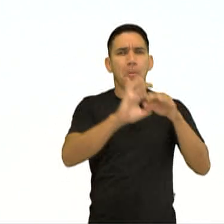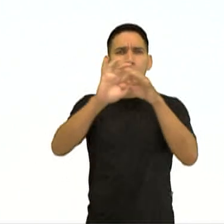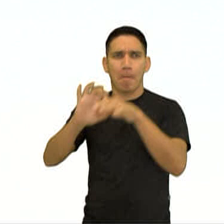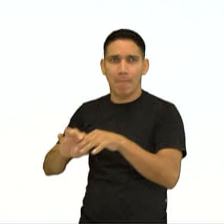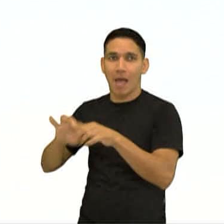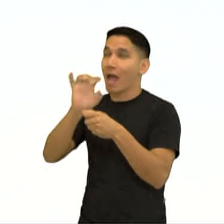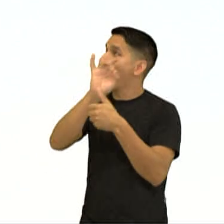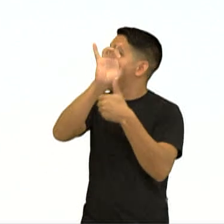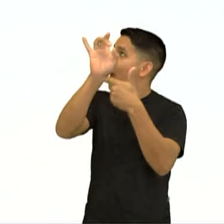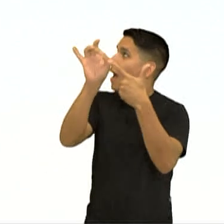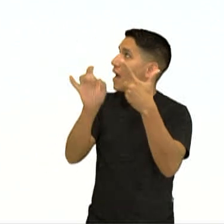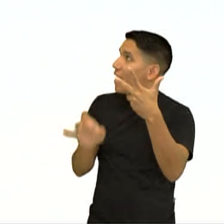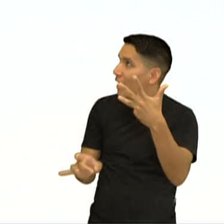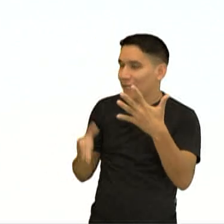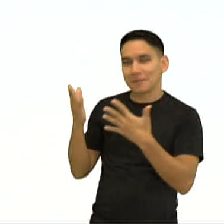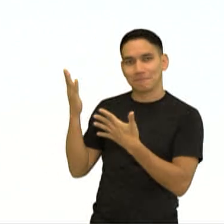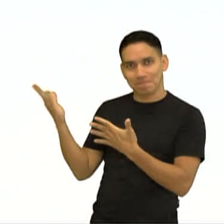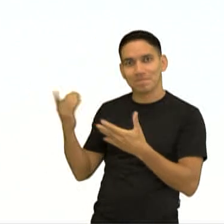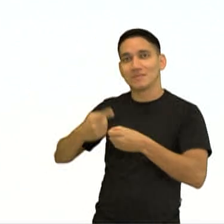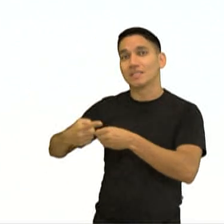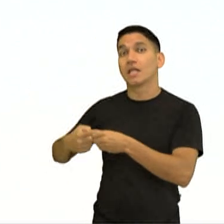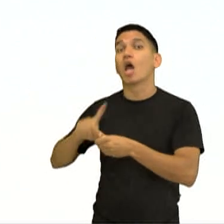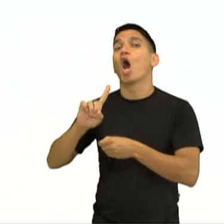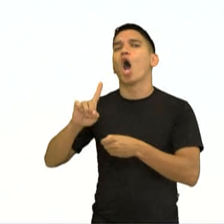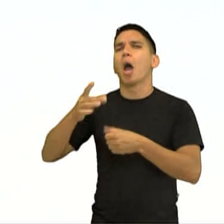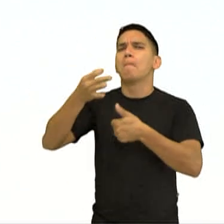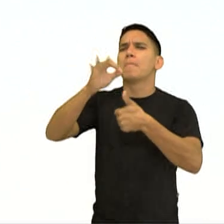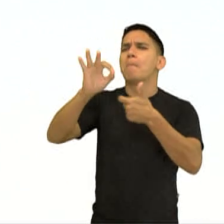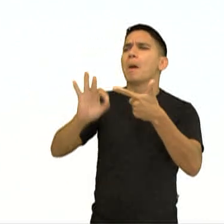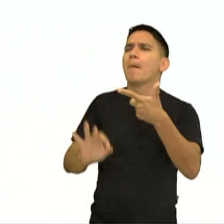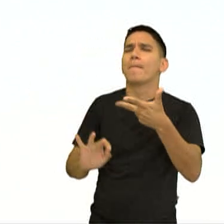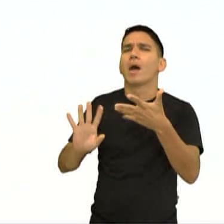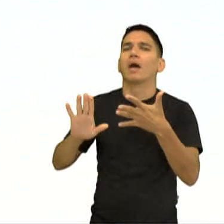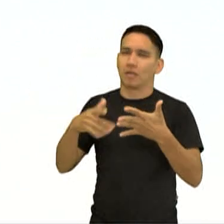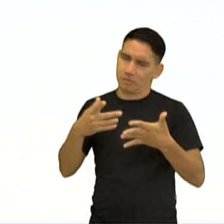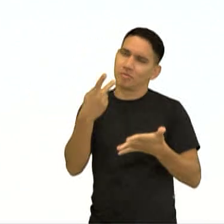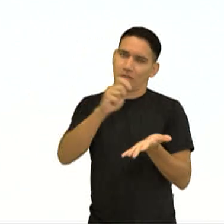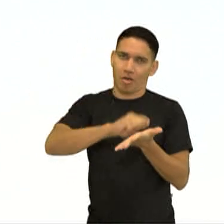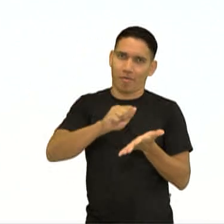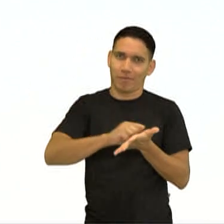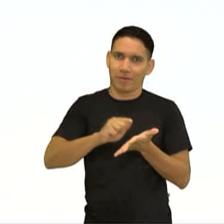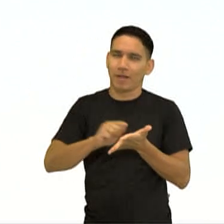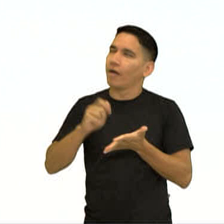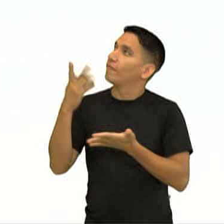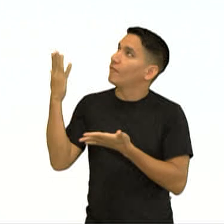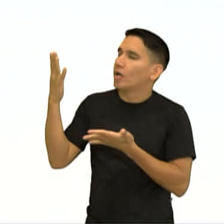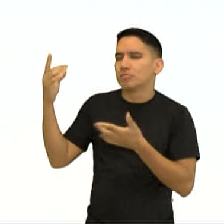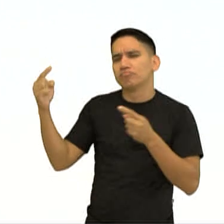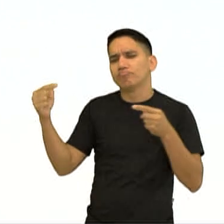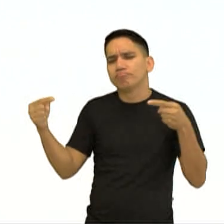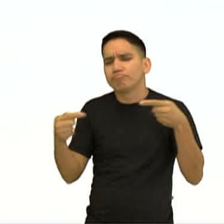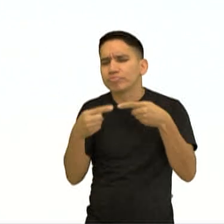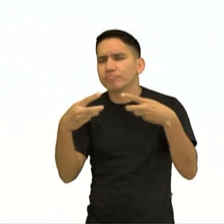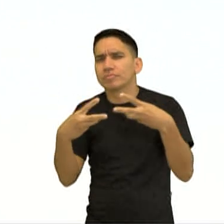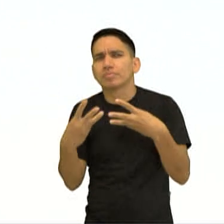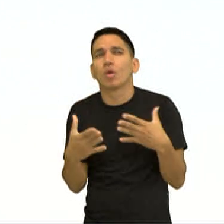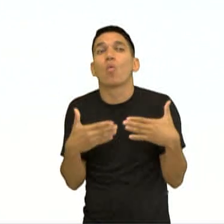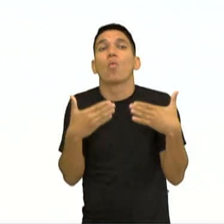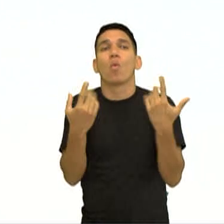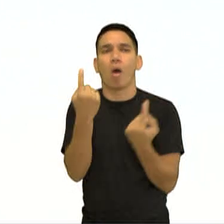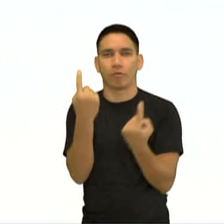os seus mascotes. Tentem marcar aí no caderno de vocês. Claro, vocês não têm a imagem, mas organize de alguma maneira que vocês